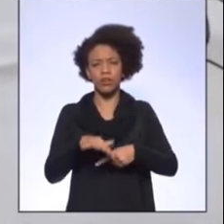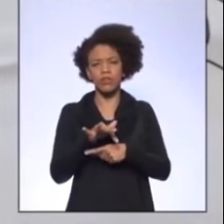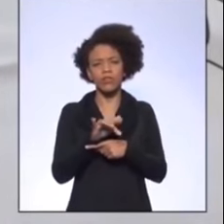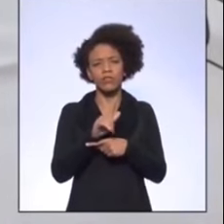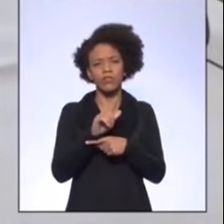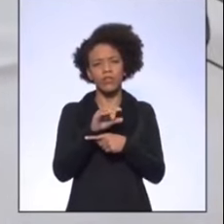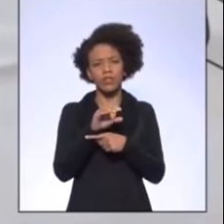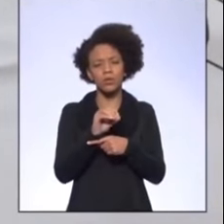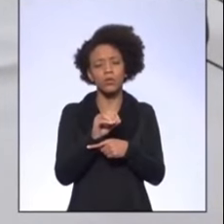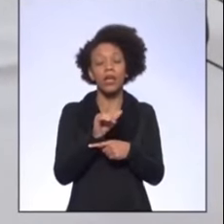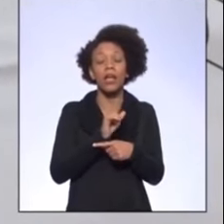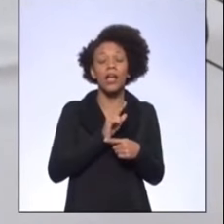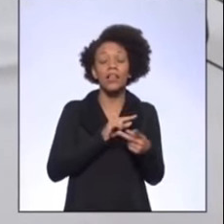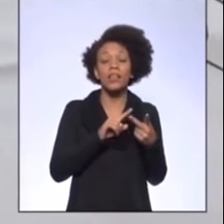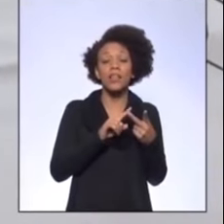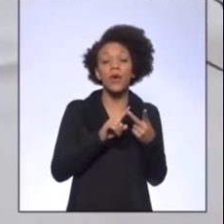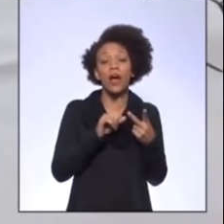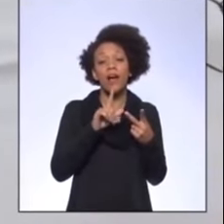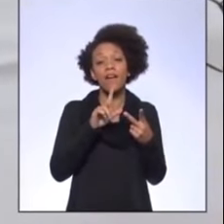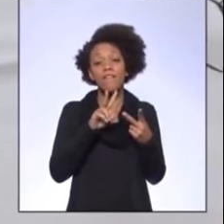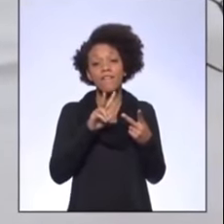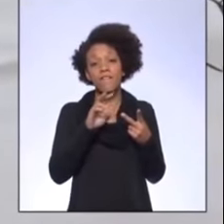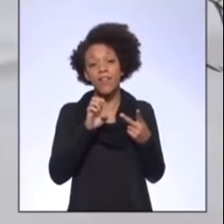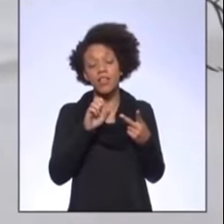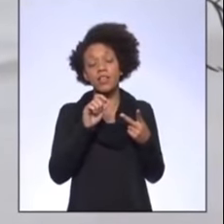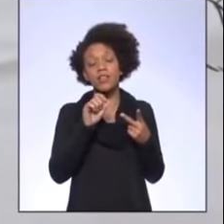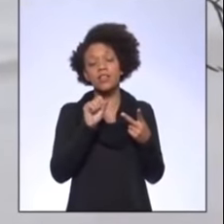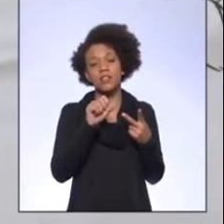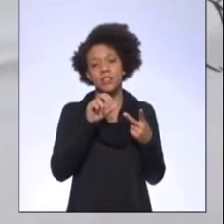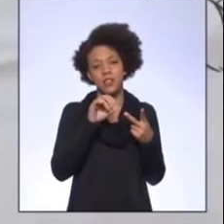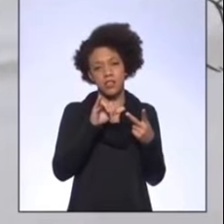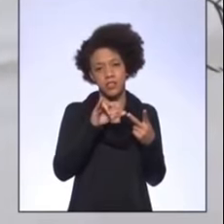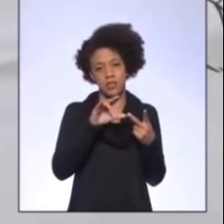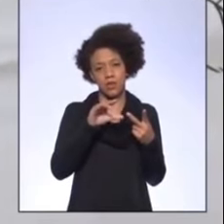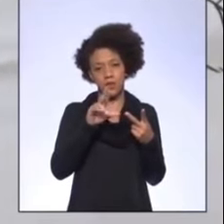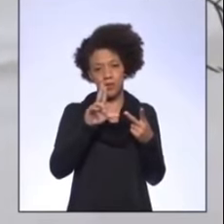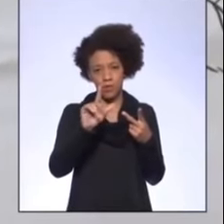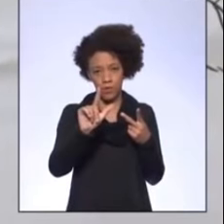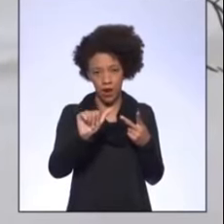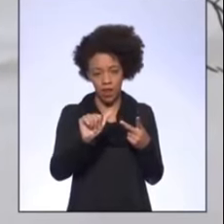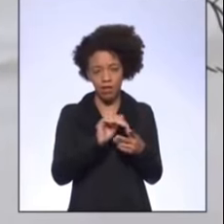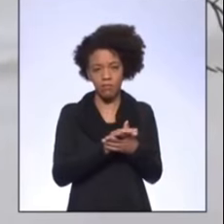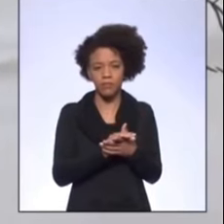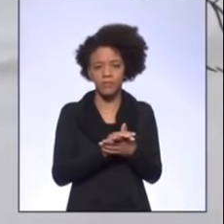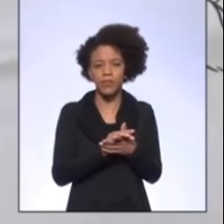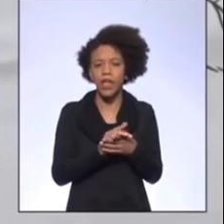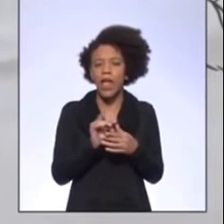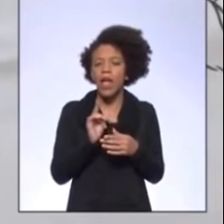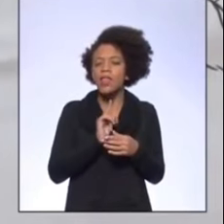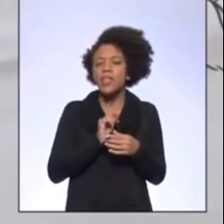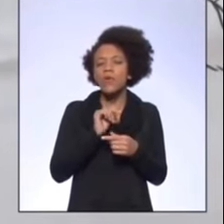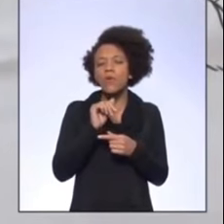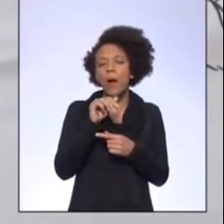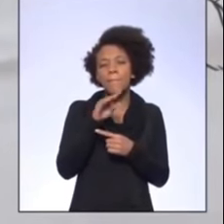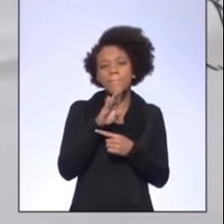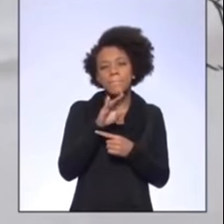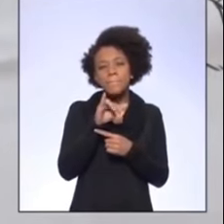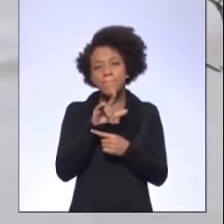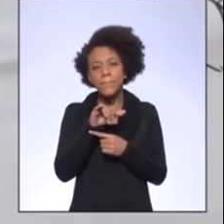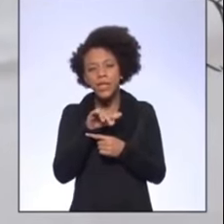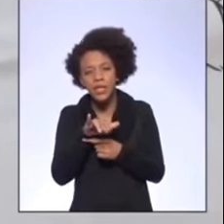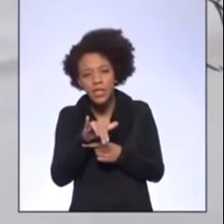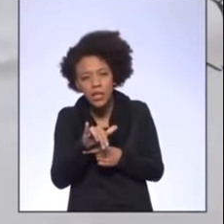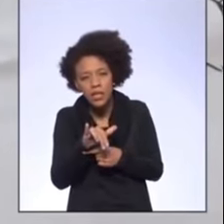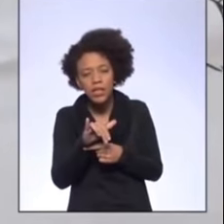vesícula biliar. Aqui dentro tem um líquidozinho chamado bile. A bile, ela é um detergente natural, ela